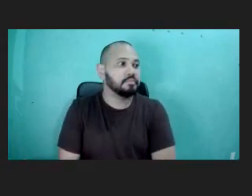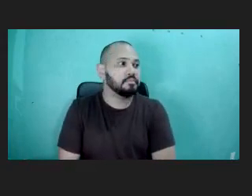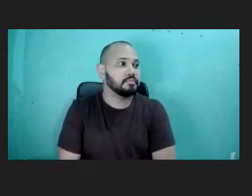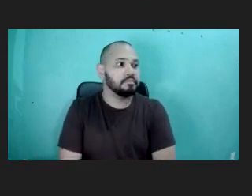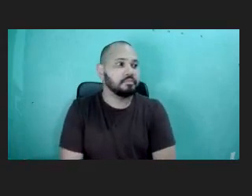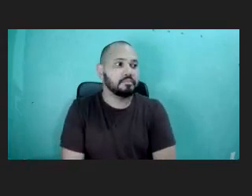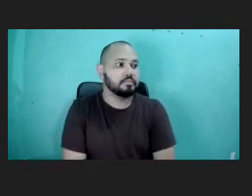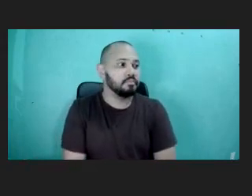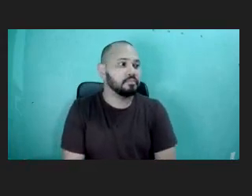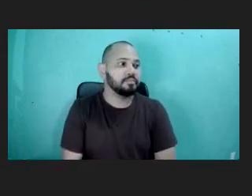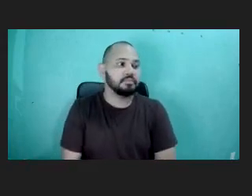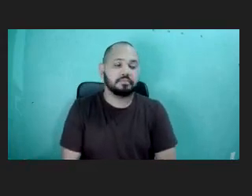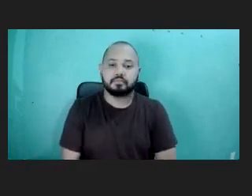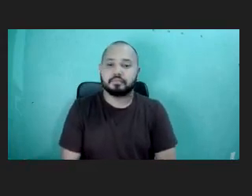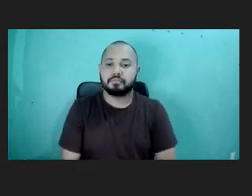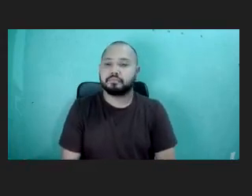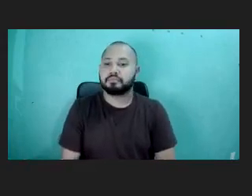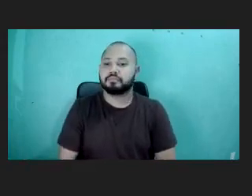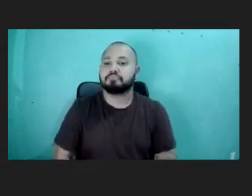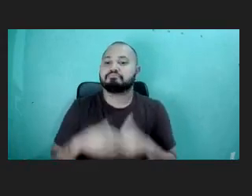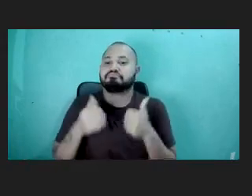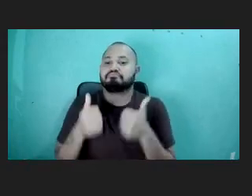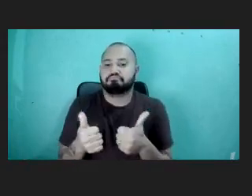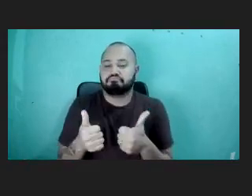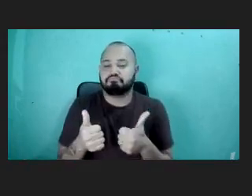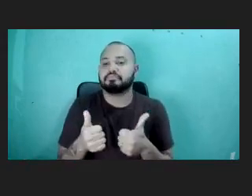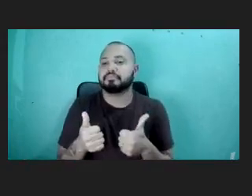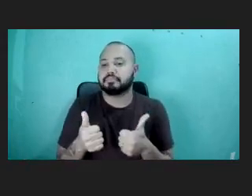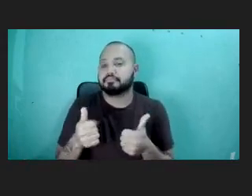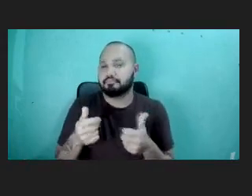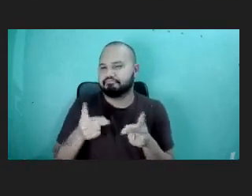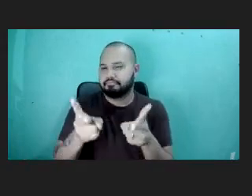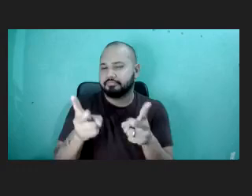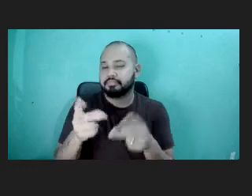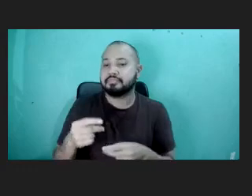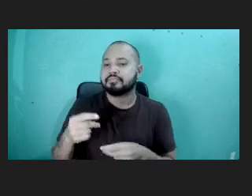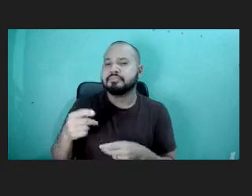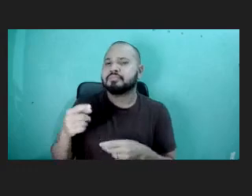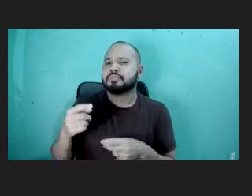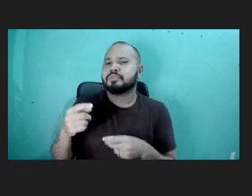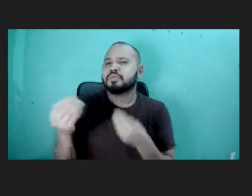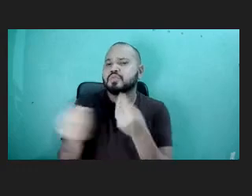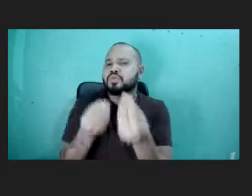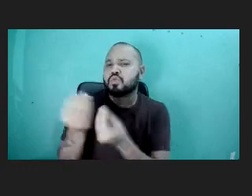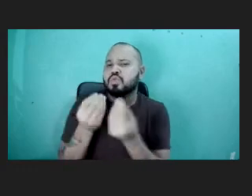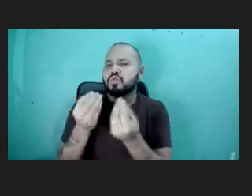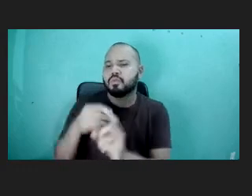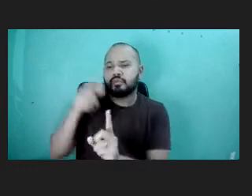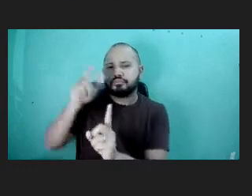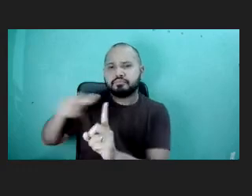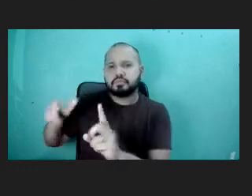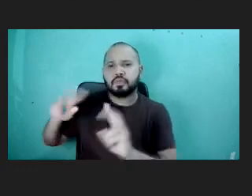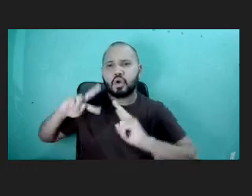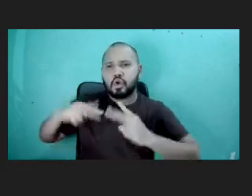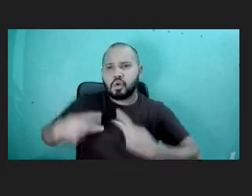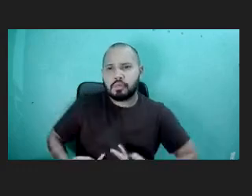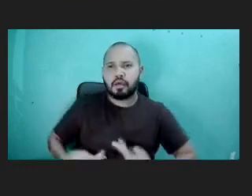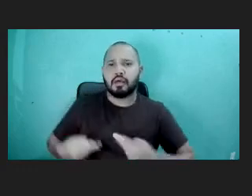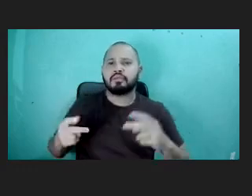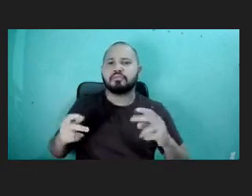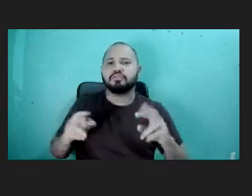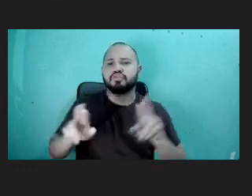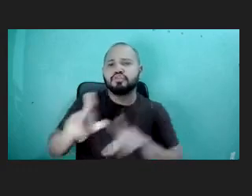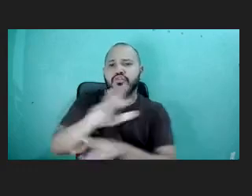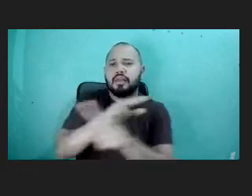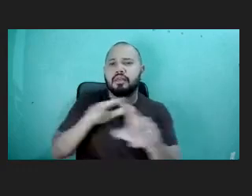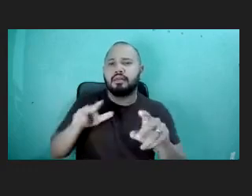a questão passa a ser que tipo de condição que transforma essas diferenças humanas em experiências de sofrimento,